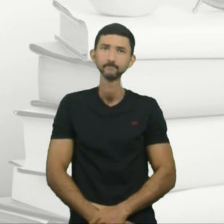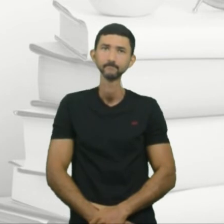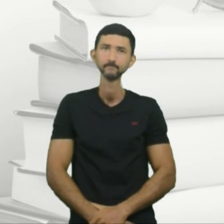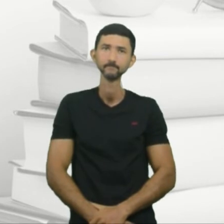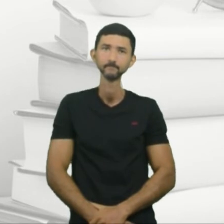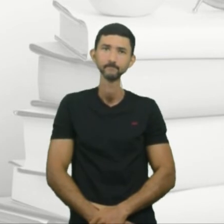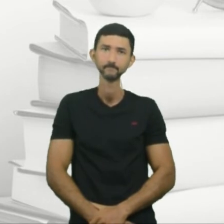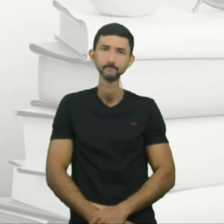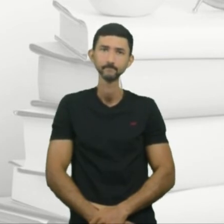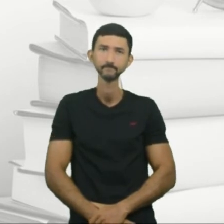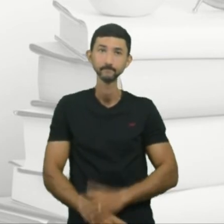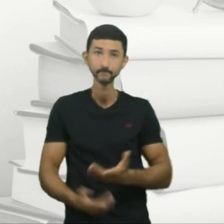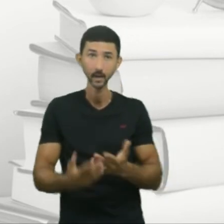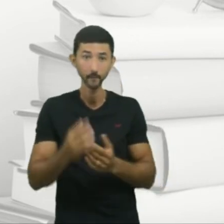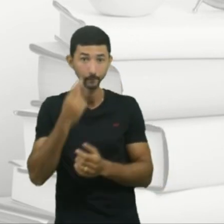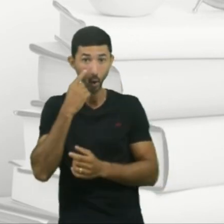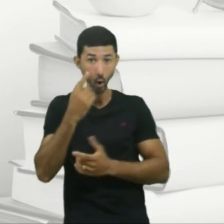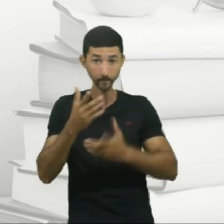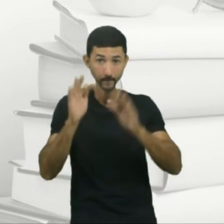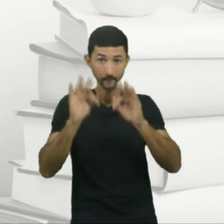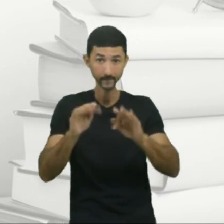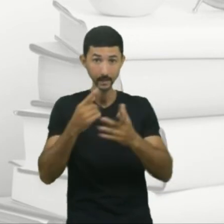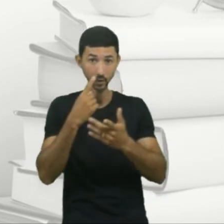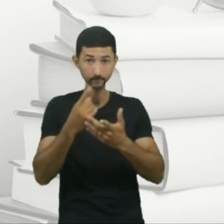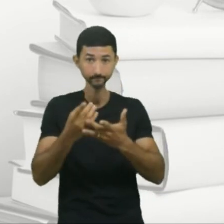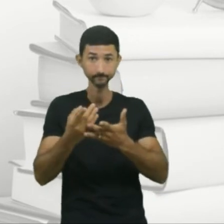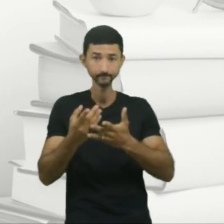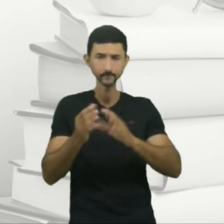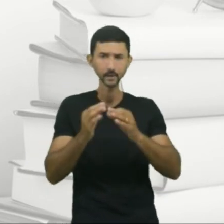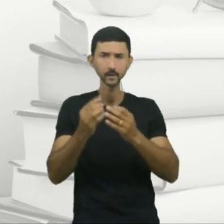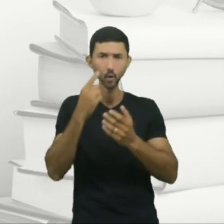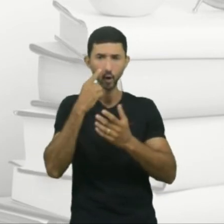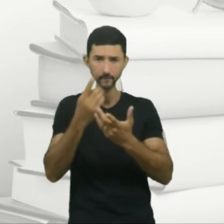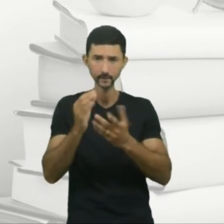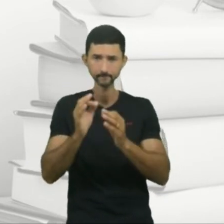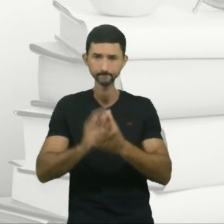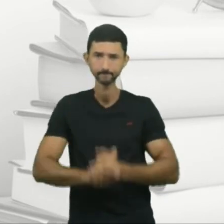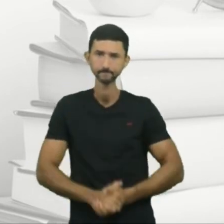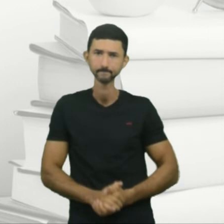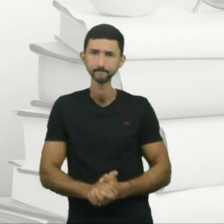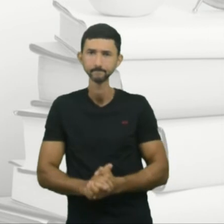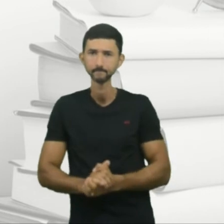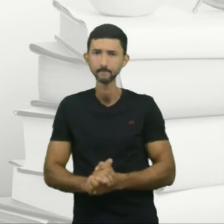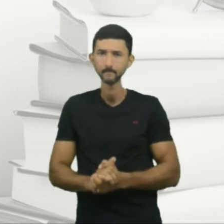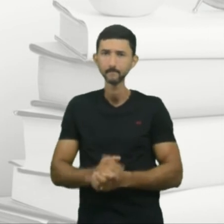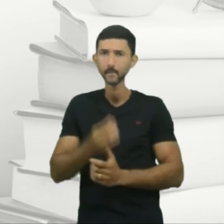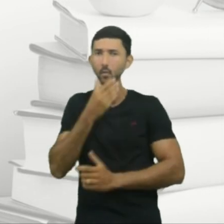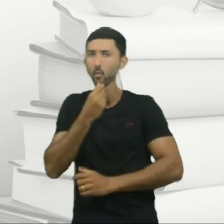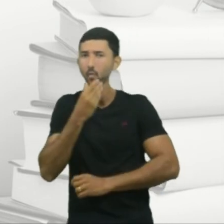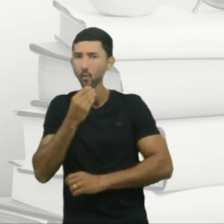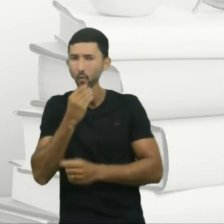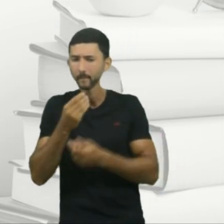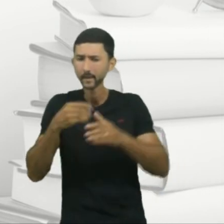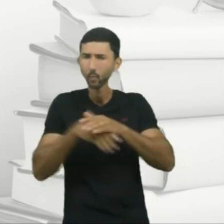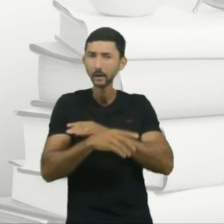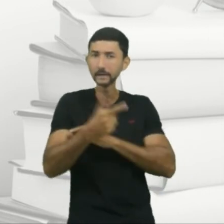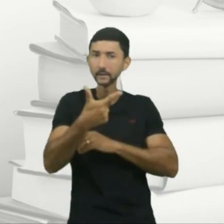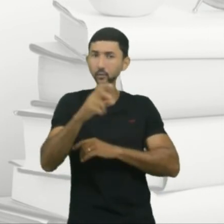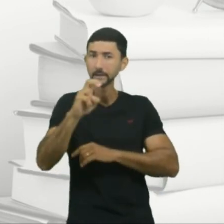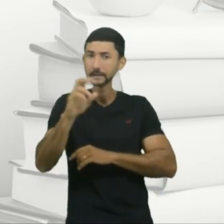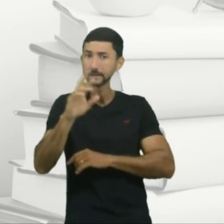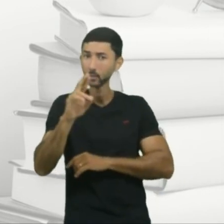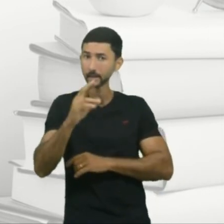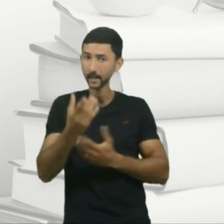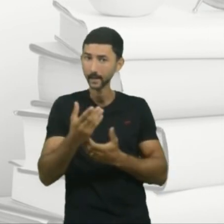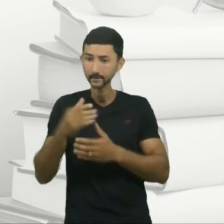Eu trouxe uma situação para a gente finalizar e acompanhem comigo. Pedro, ele guardava R$250